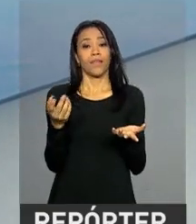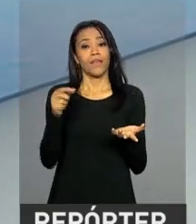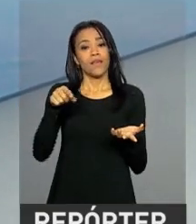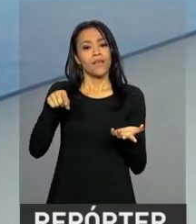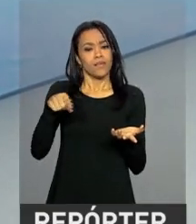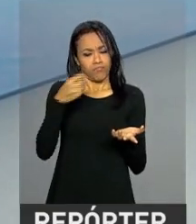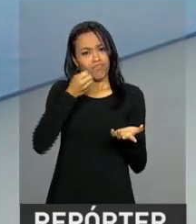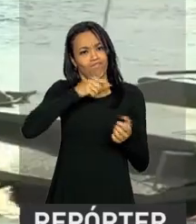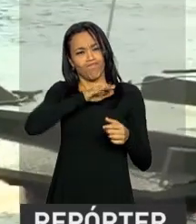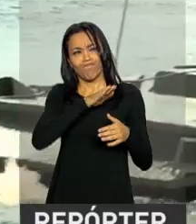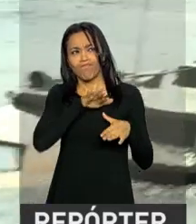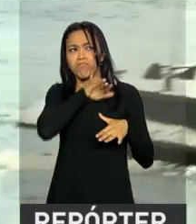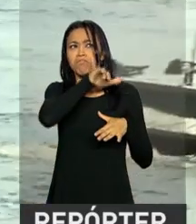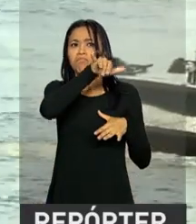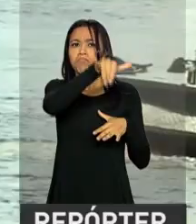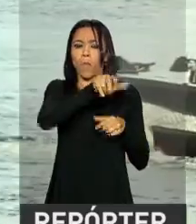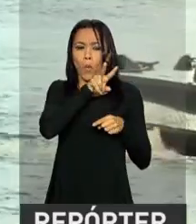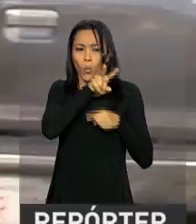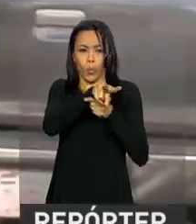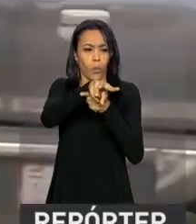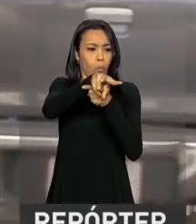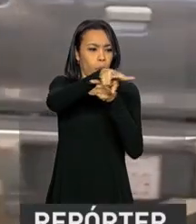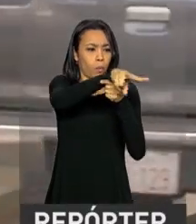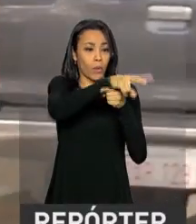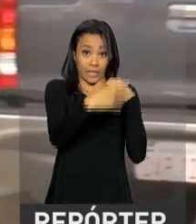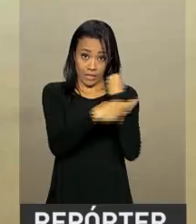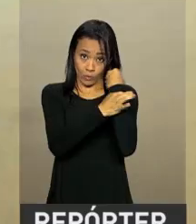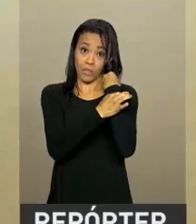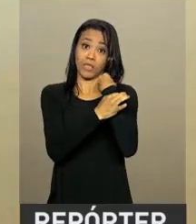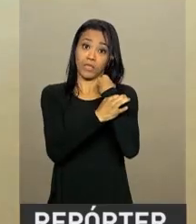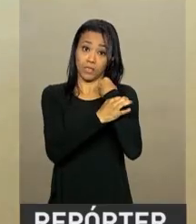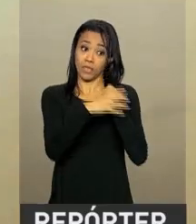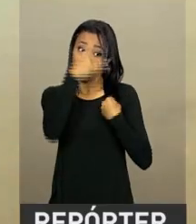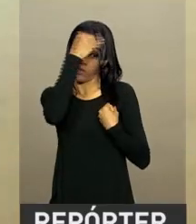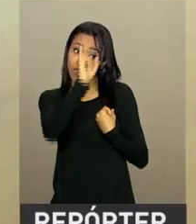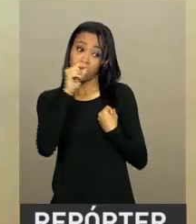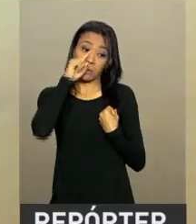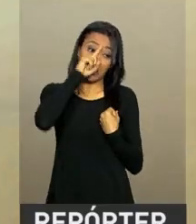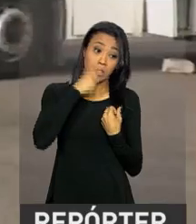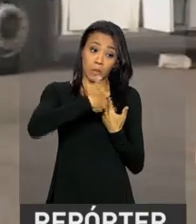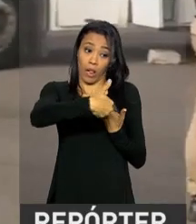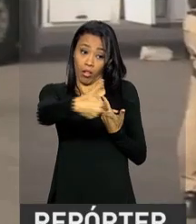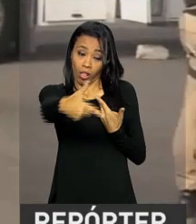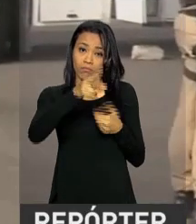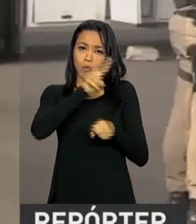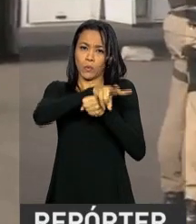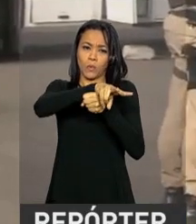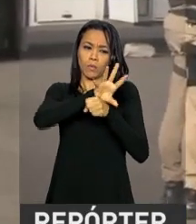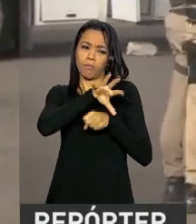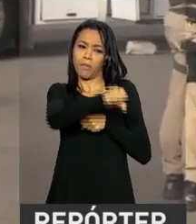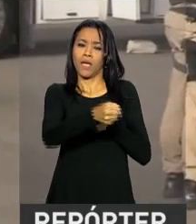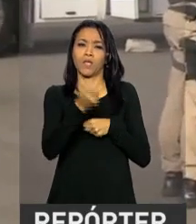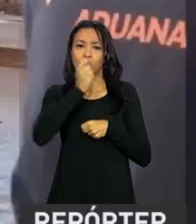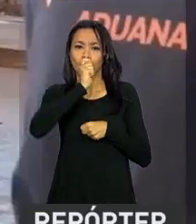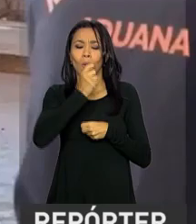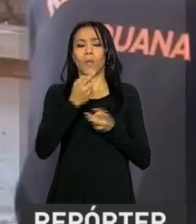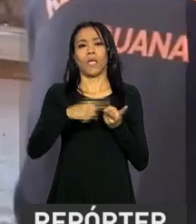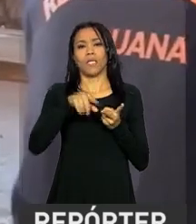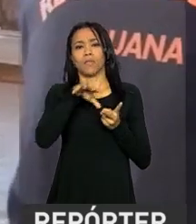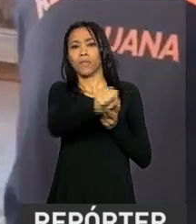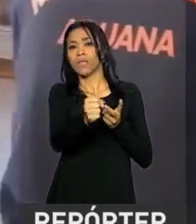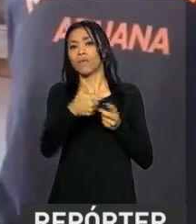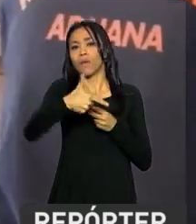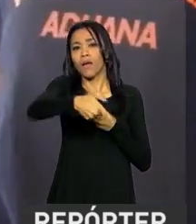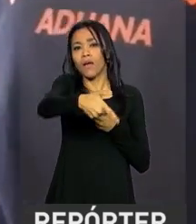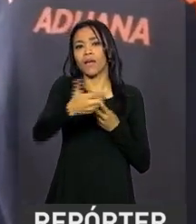de realizar uma ação fundamental para a segurança, inibindo a criminalidade, apreendendo drogas, apreendendo